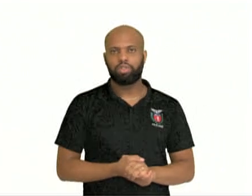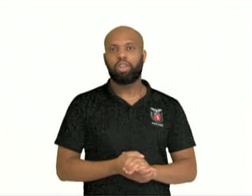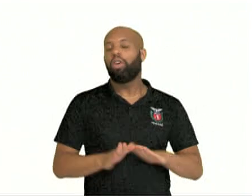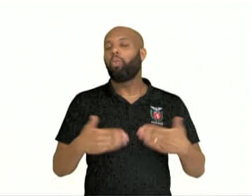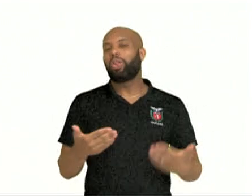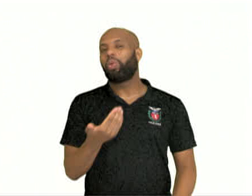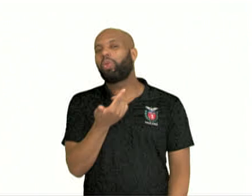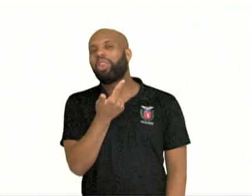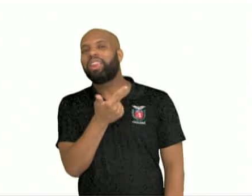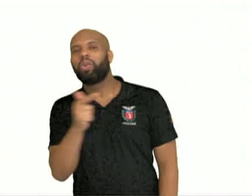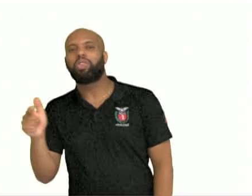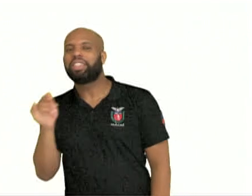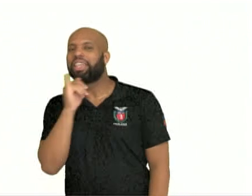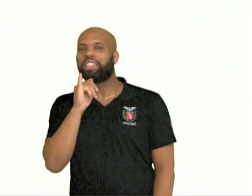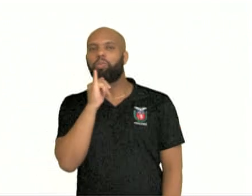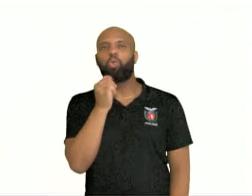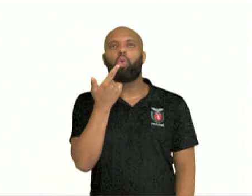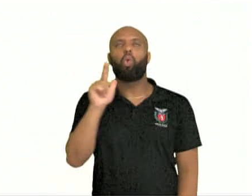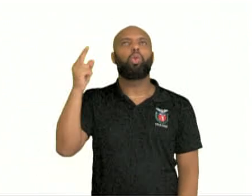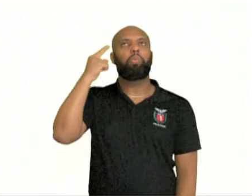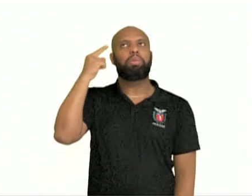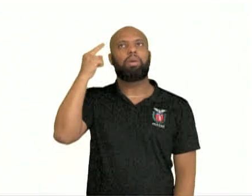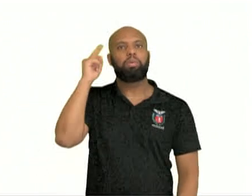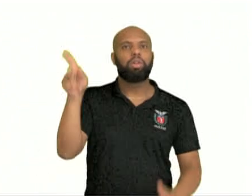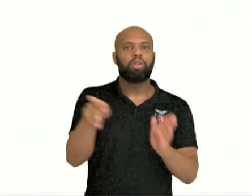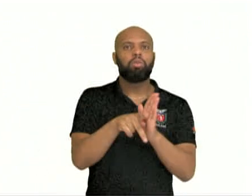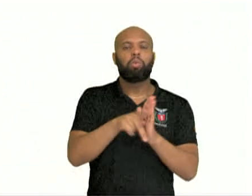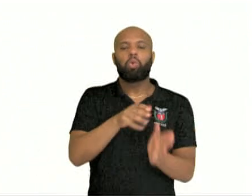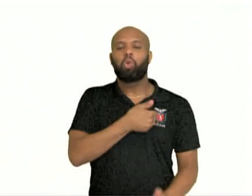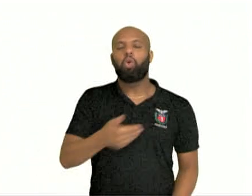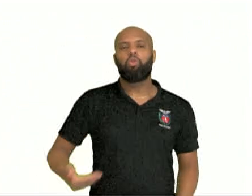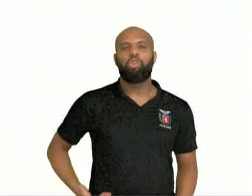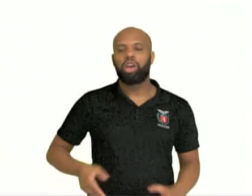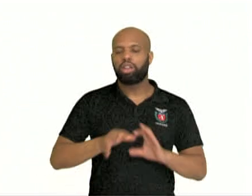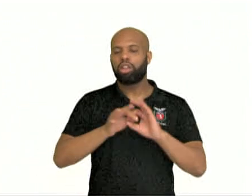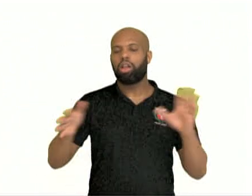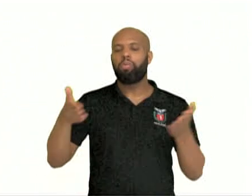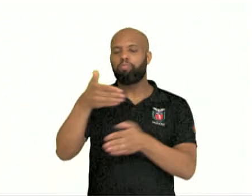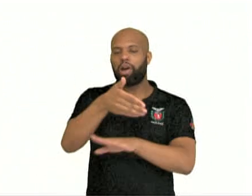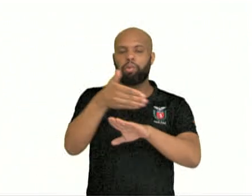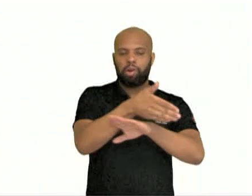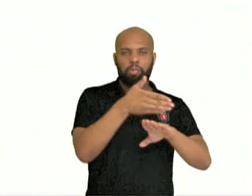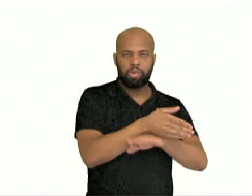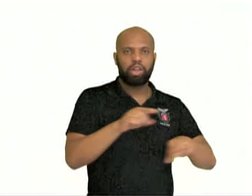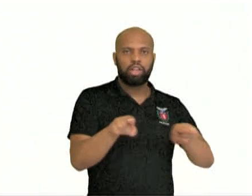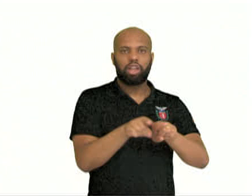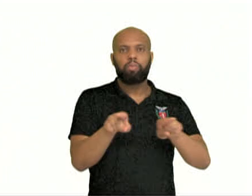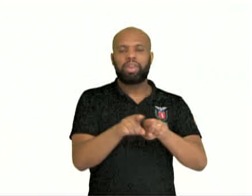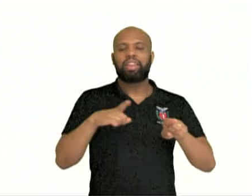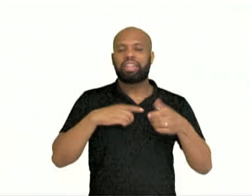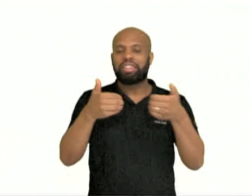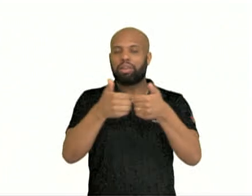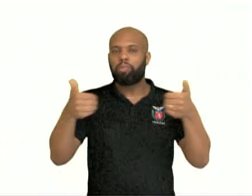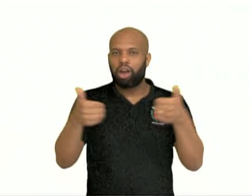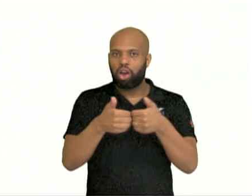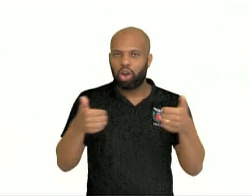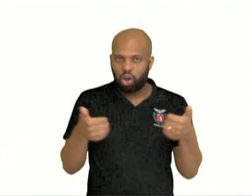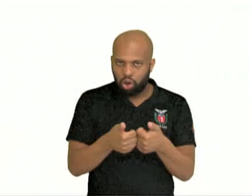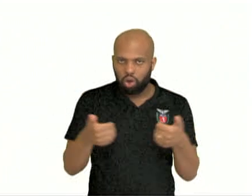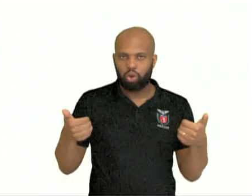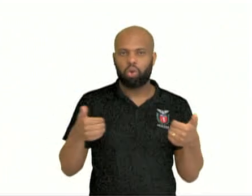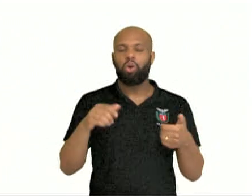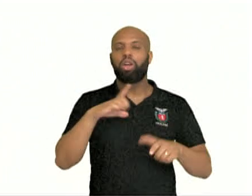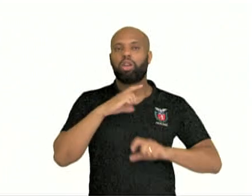havia aquela ideia ainda, né, do Estado liberal das divisões dos poderes, né, proposta pelo Barão de Montesquieu,